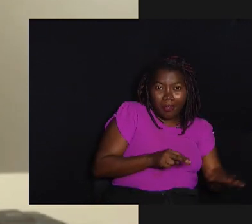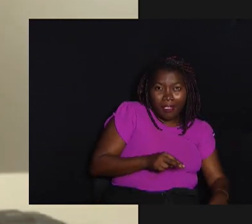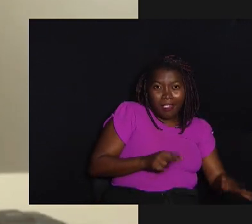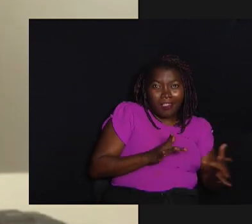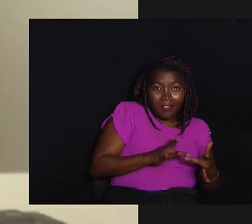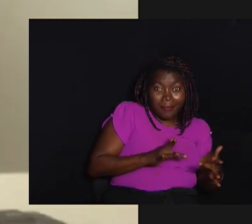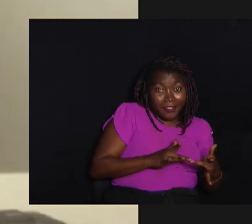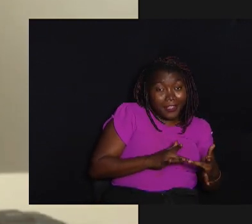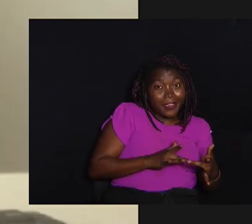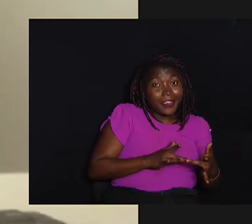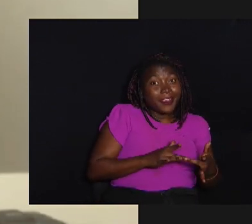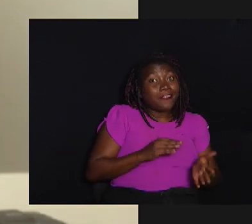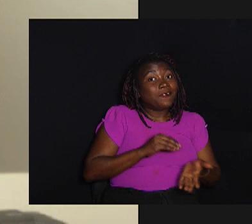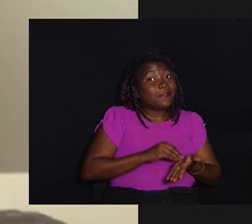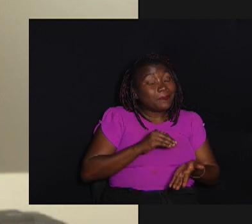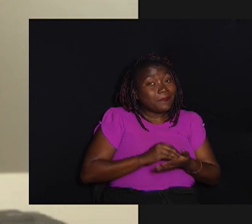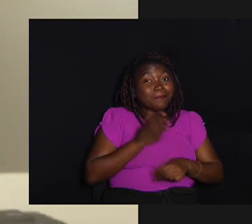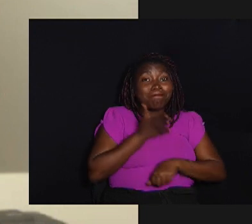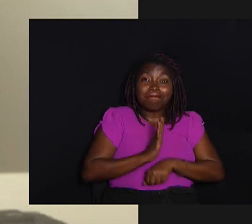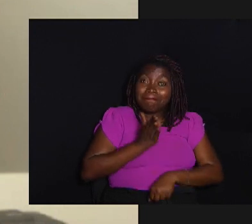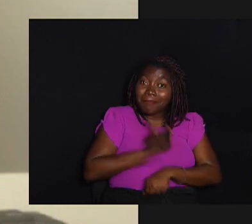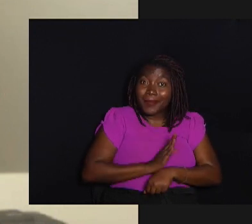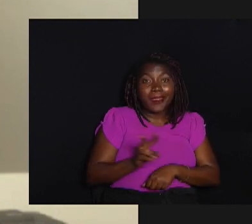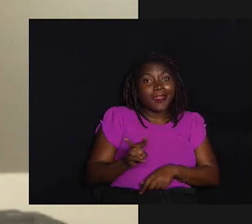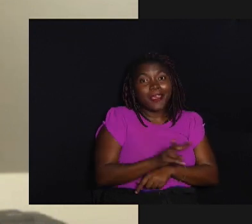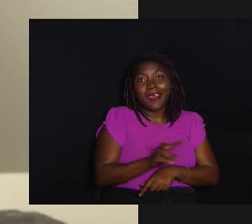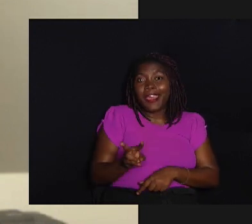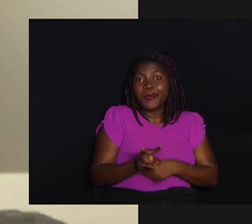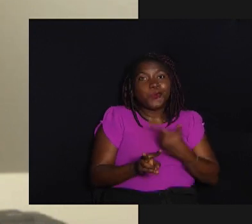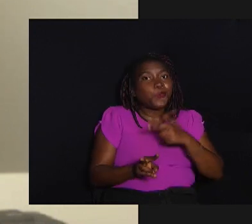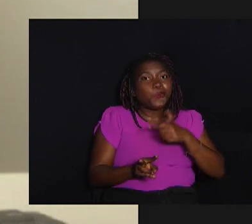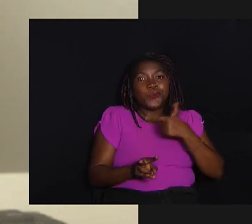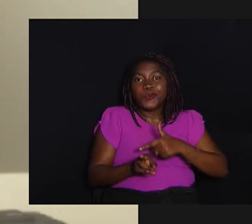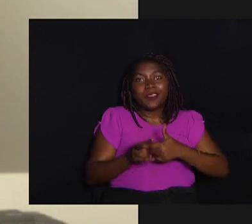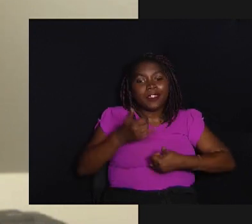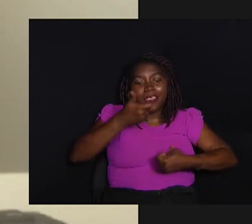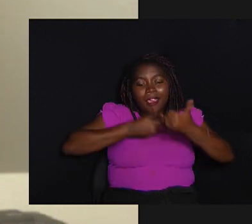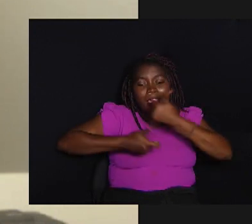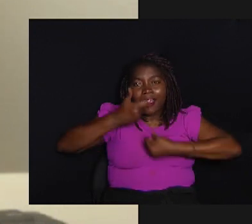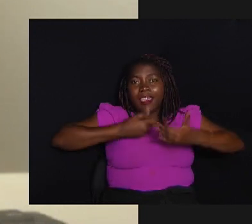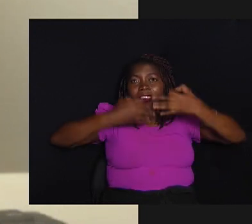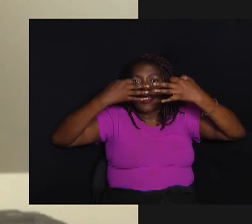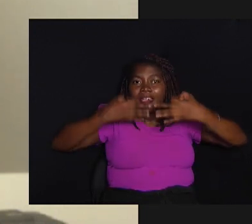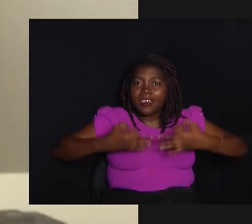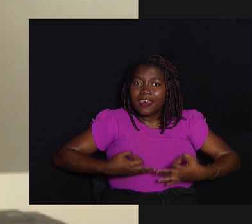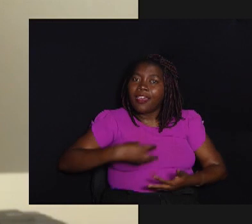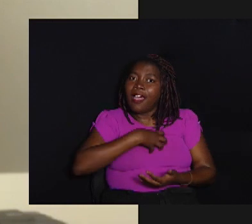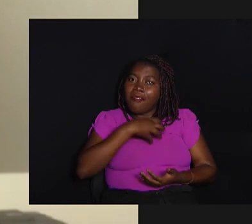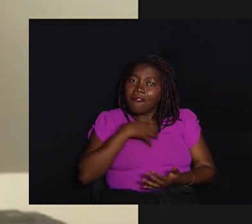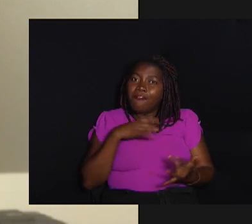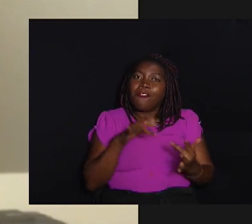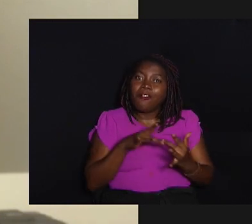um despreparo das partes por não terem informações corretas sobre a forma de lidar com isso,